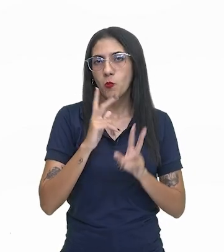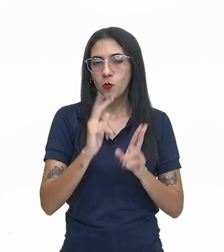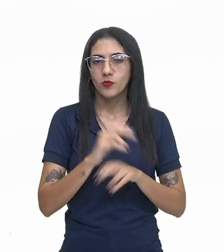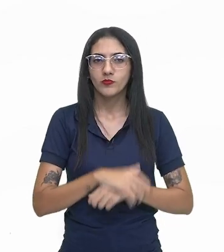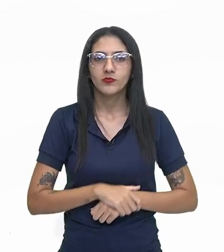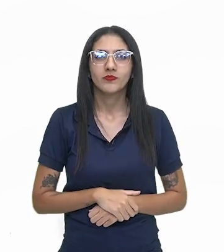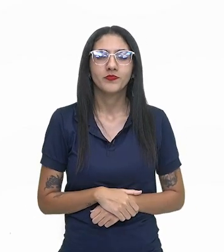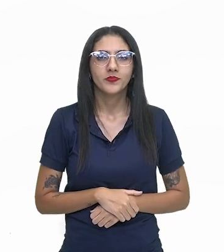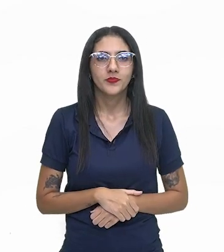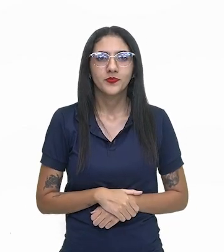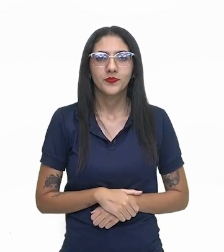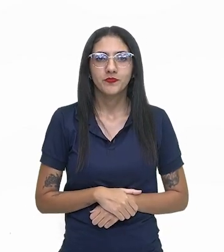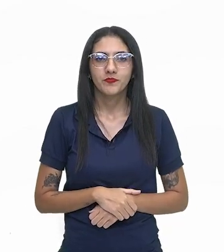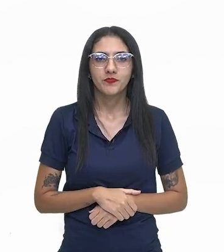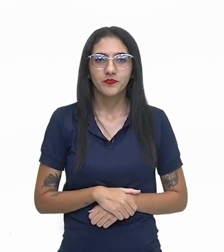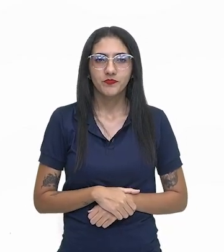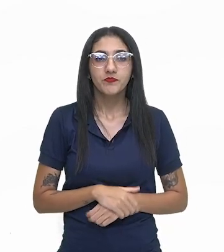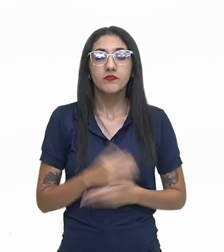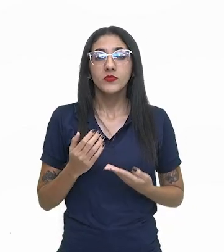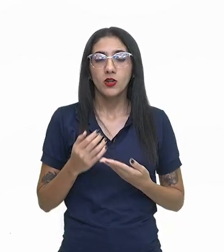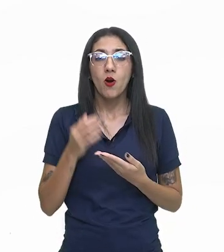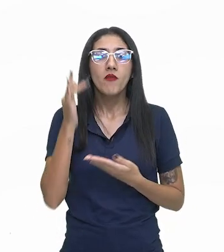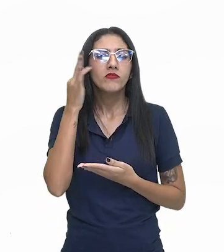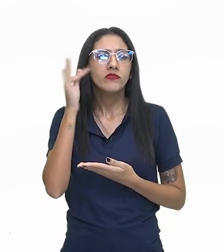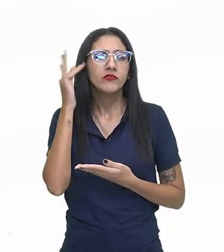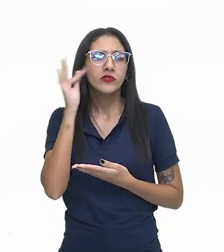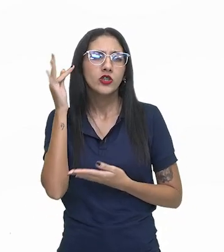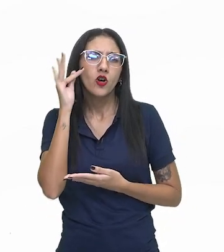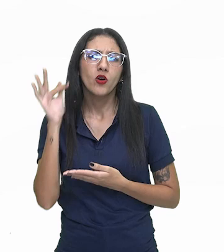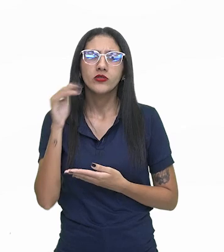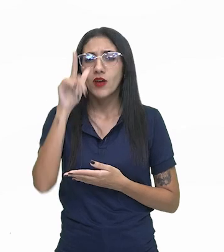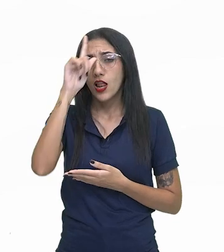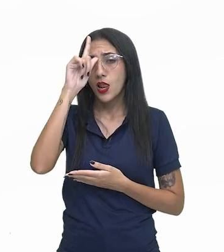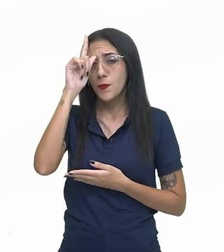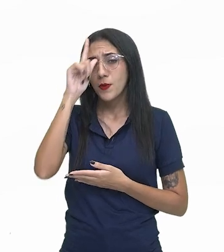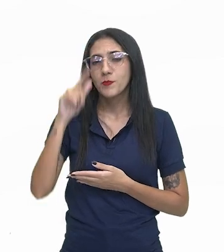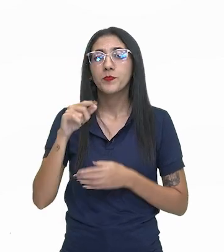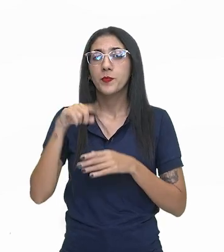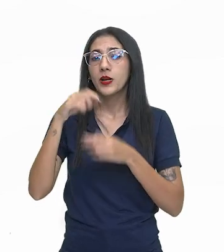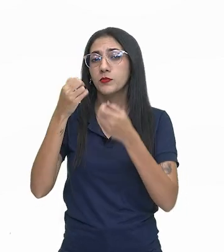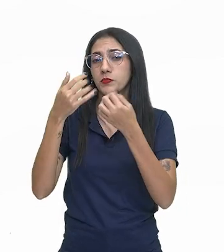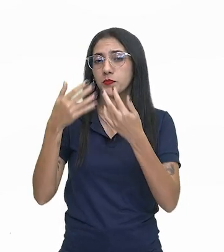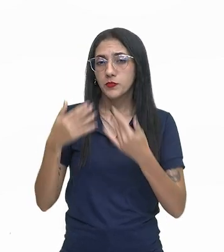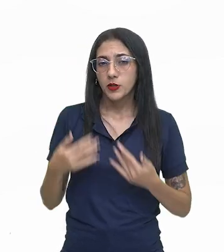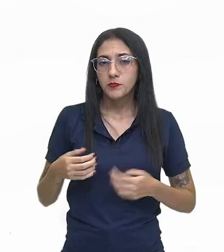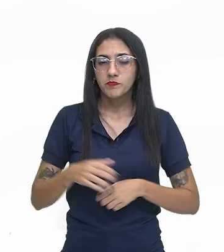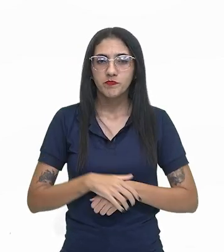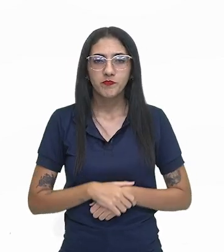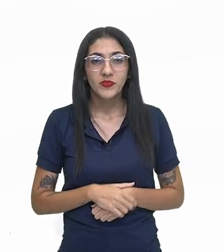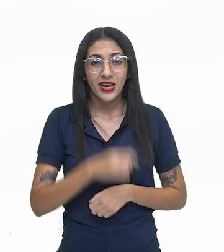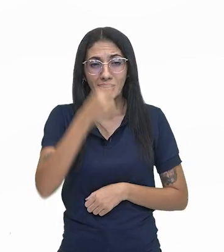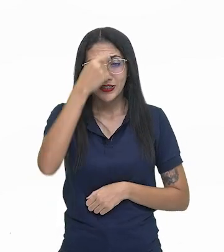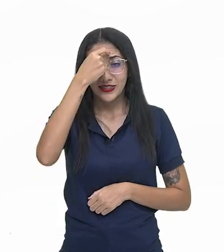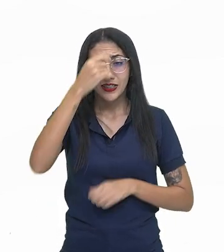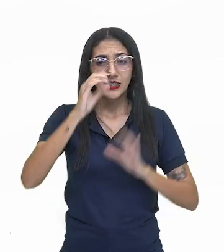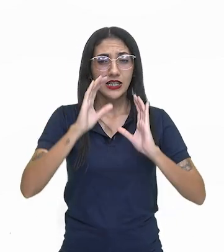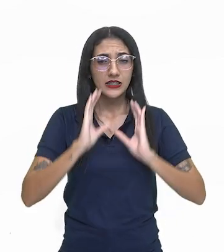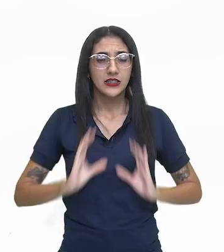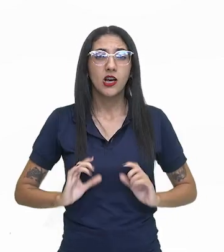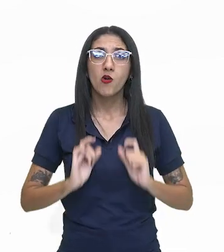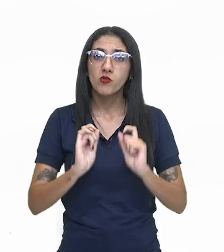Na definição da filósofa alemã Hannah Arendt, a cidadania é o direito de ter